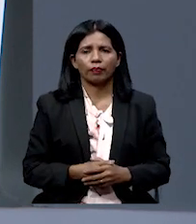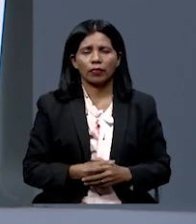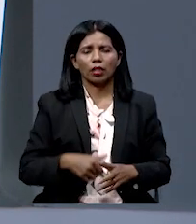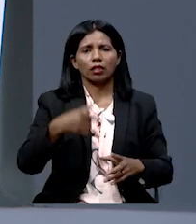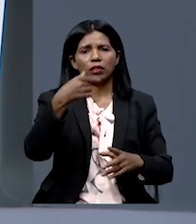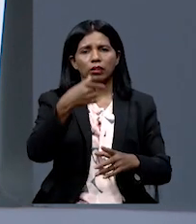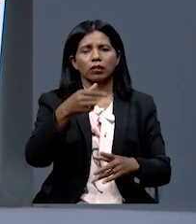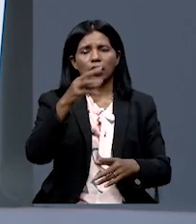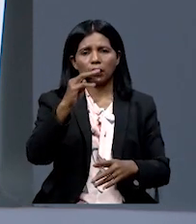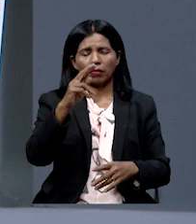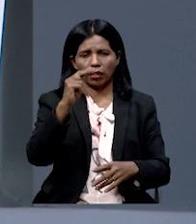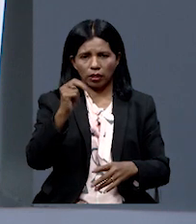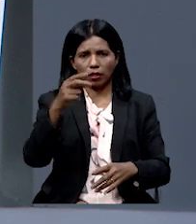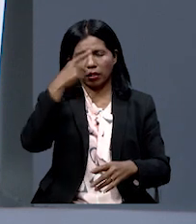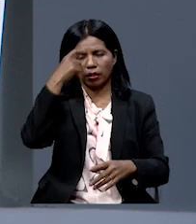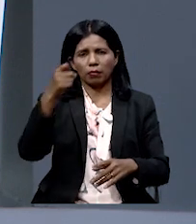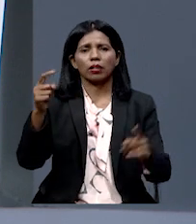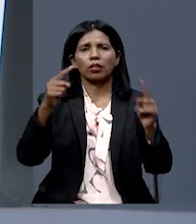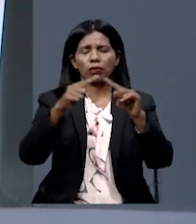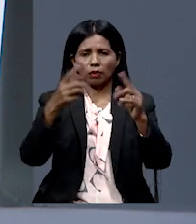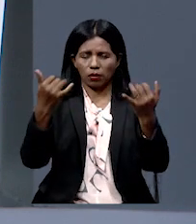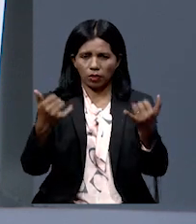GMN tamba to agora